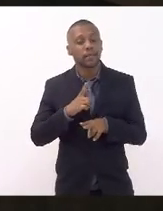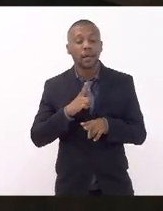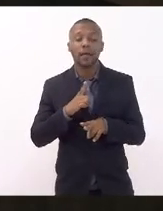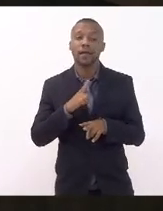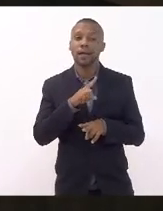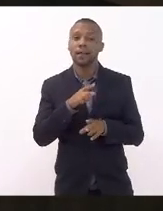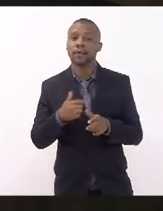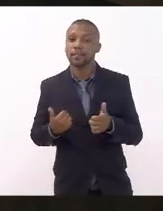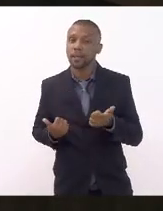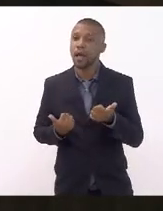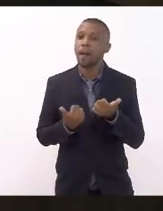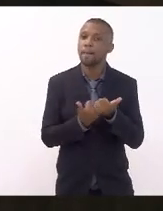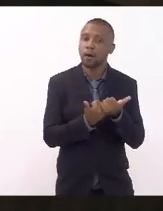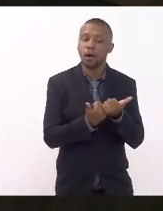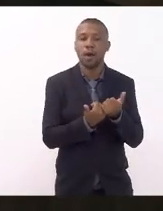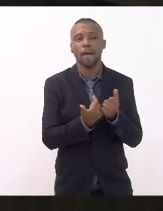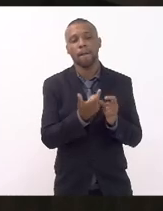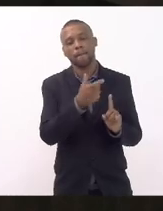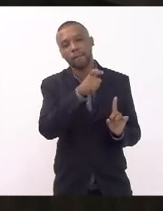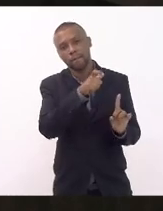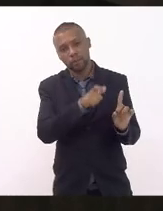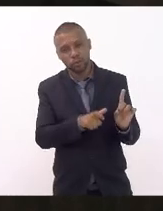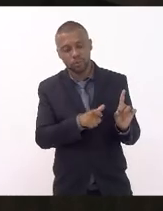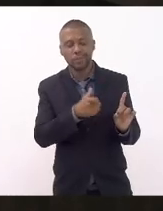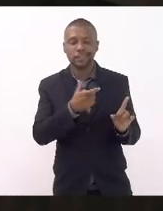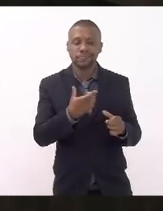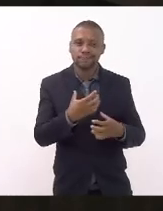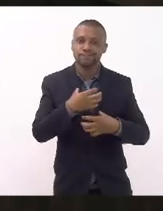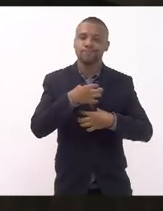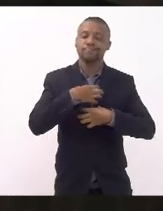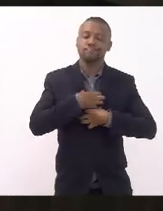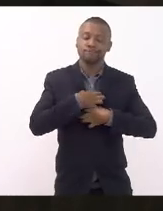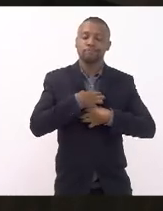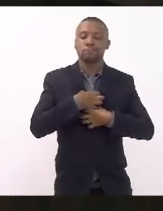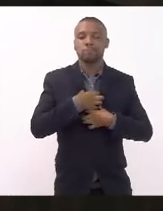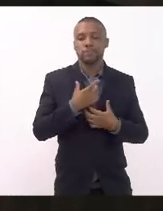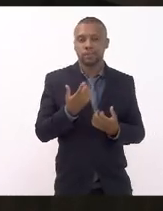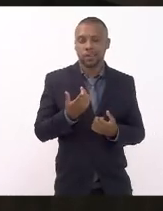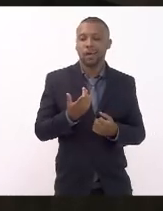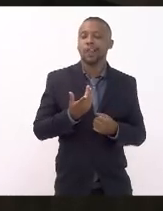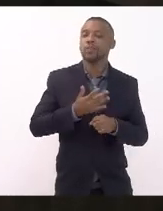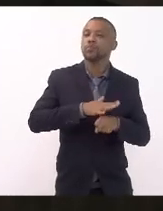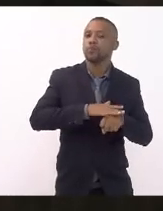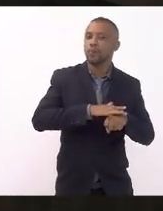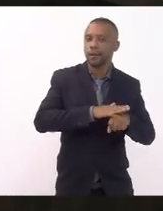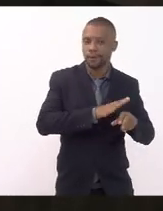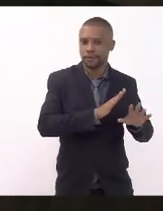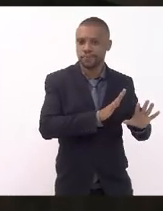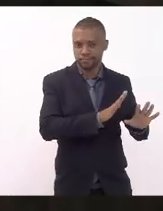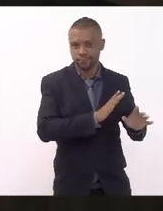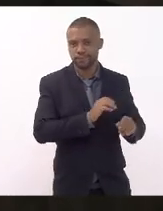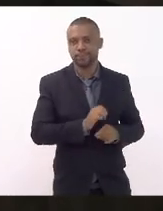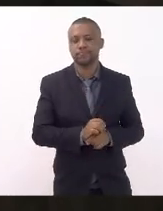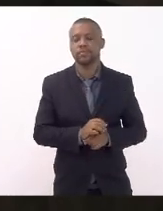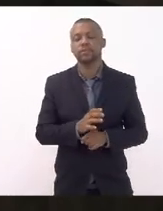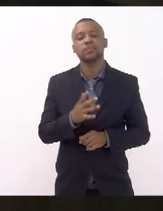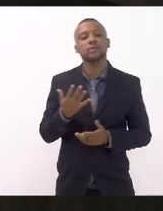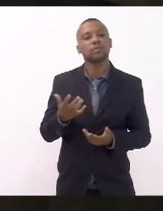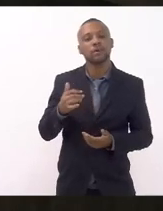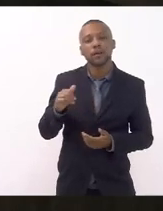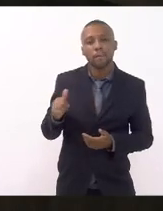assistência a um irmão que está profundamente doente. Então, quero fazer a declaração de